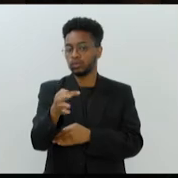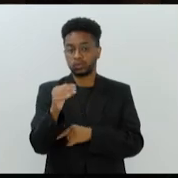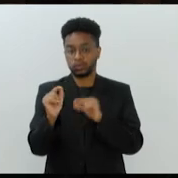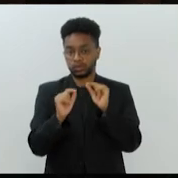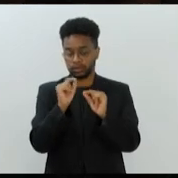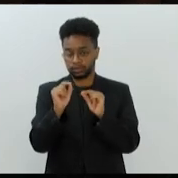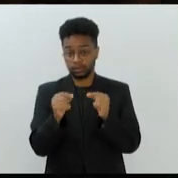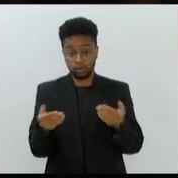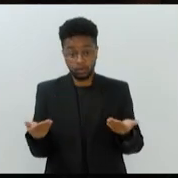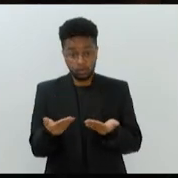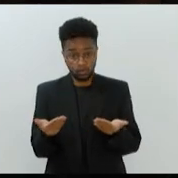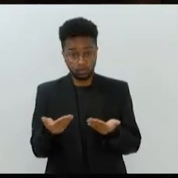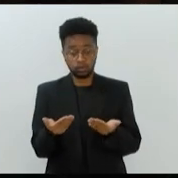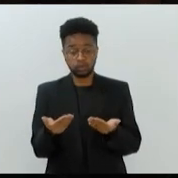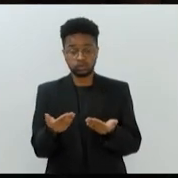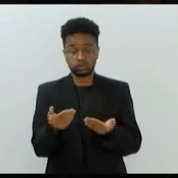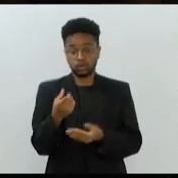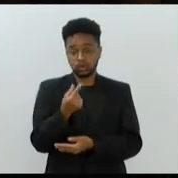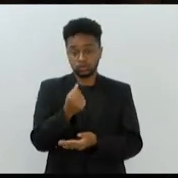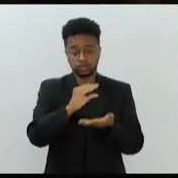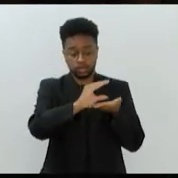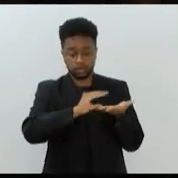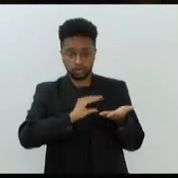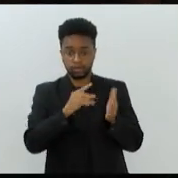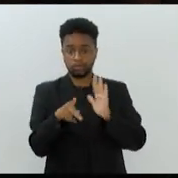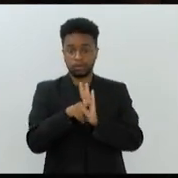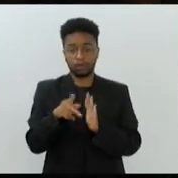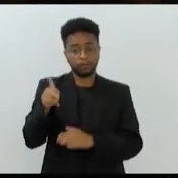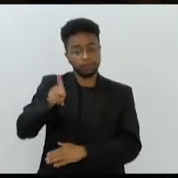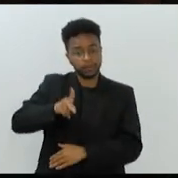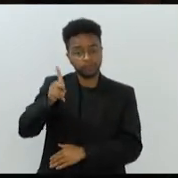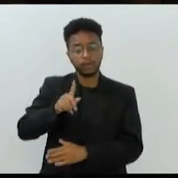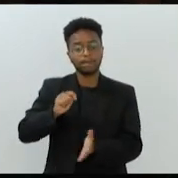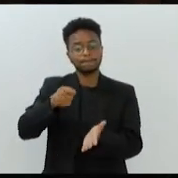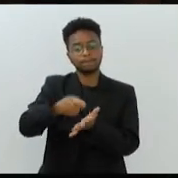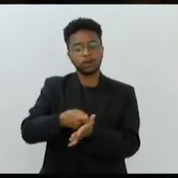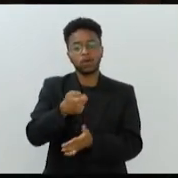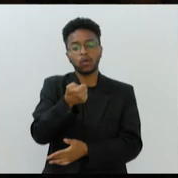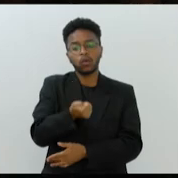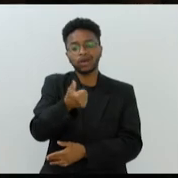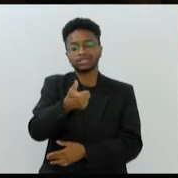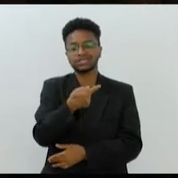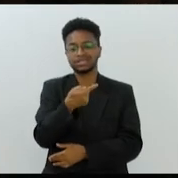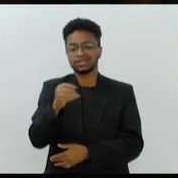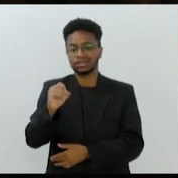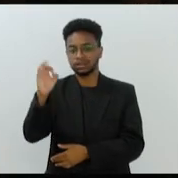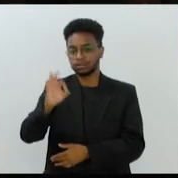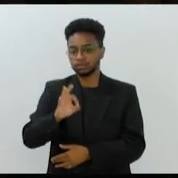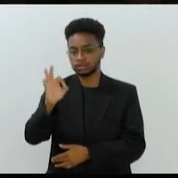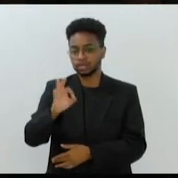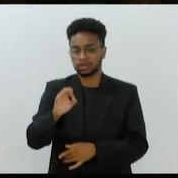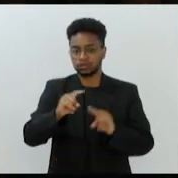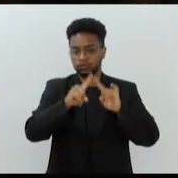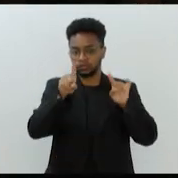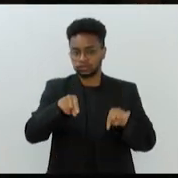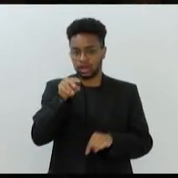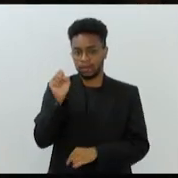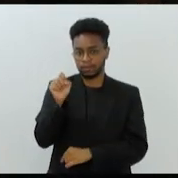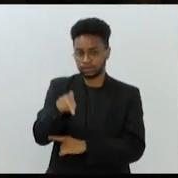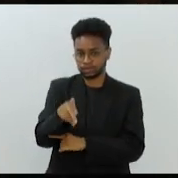hoje, royalties e participações especiais já pagam quase 70% da folha de aposentados do Estado do Rio de